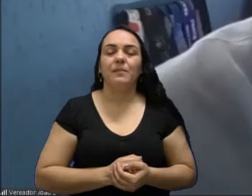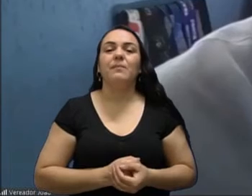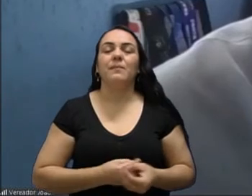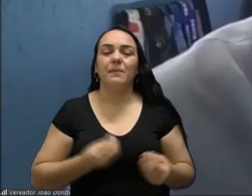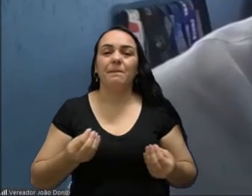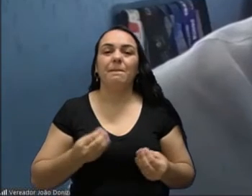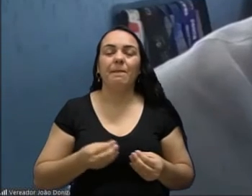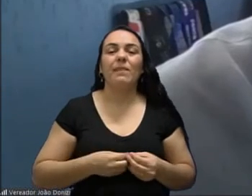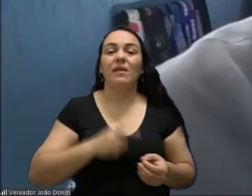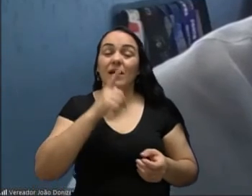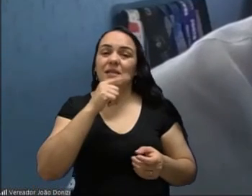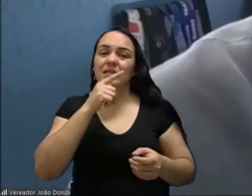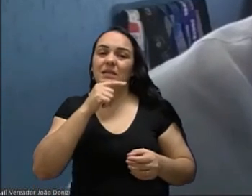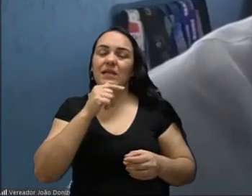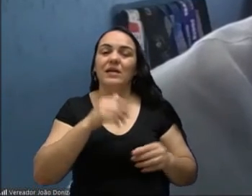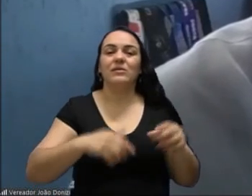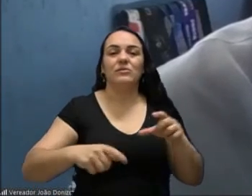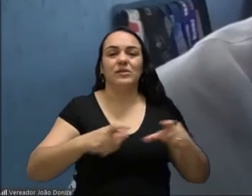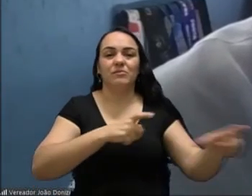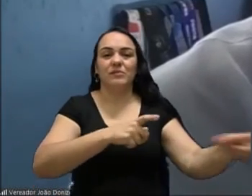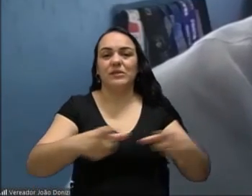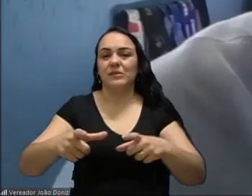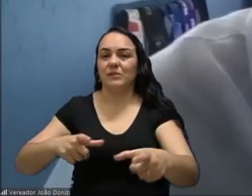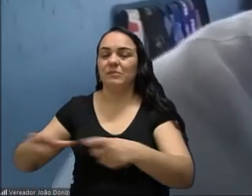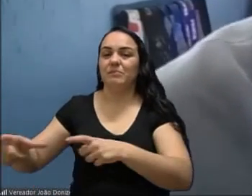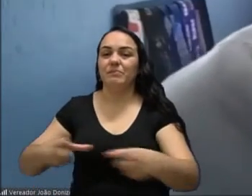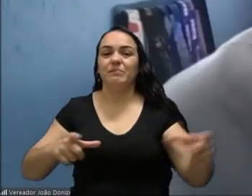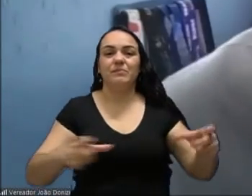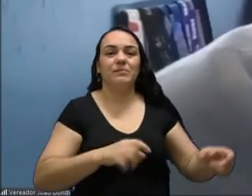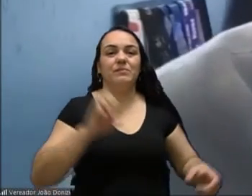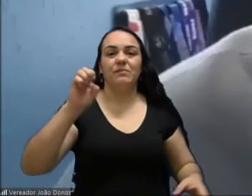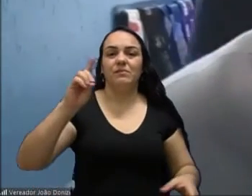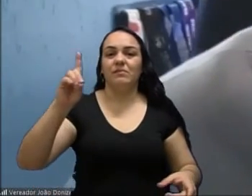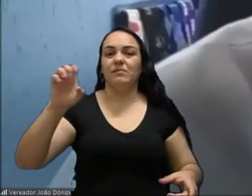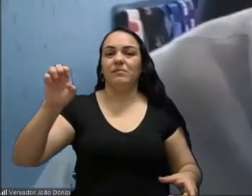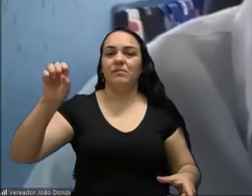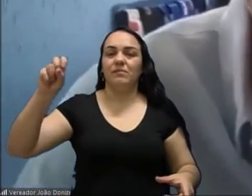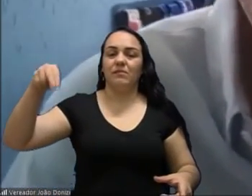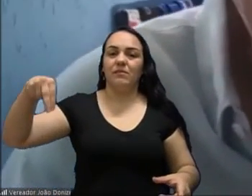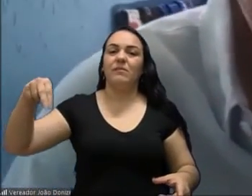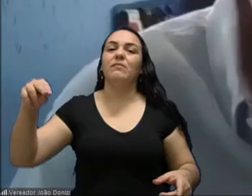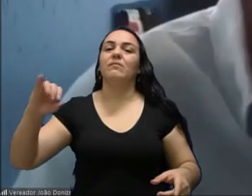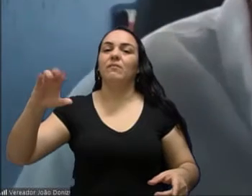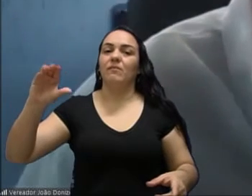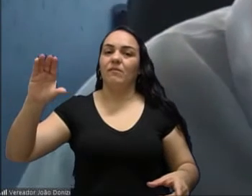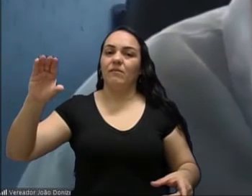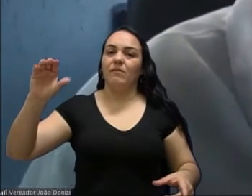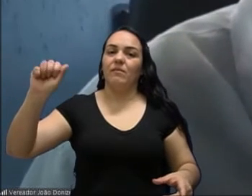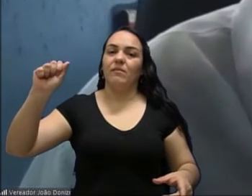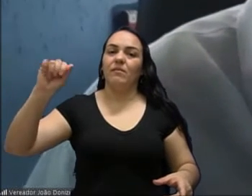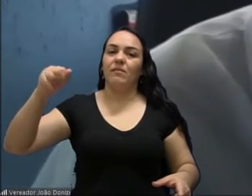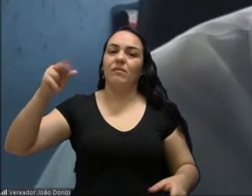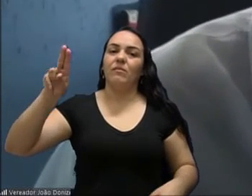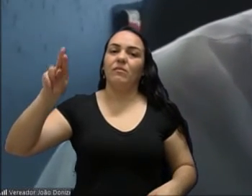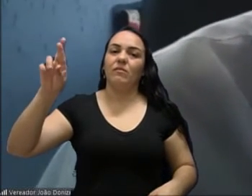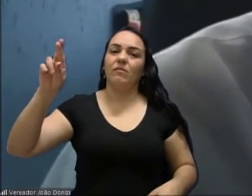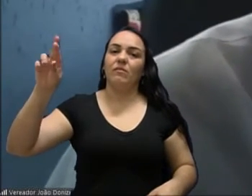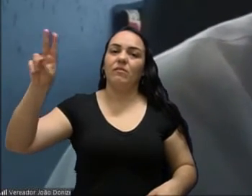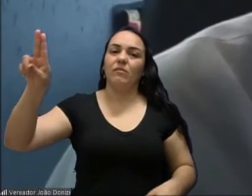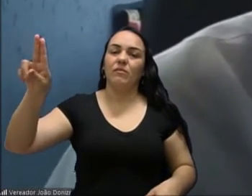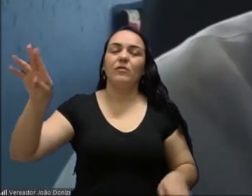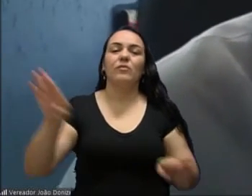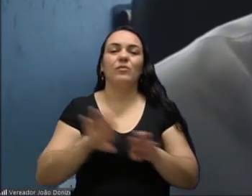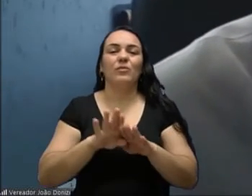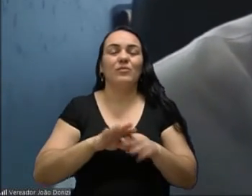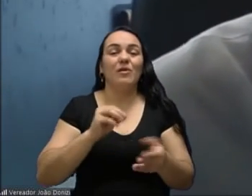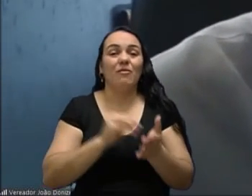rodízio no fornecimento de água pra zona industrial pro Éden Cajuru nós estamos fazendo uma reunião com o SAI inclusive pra ver que nós tínhamos apresentado um